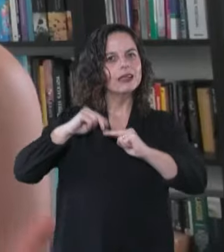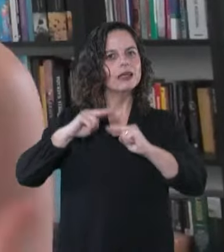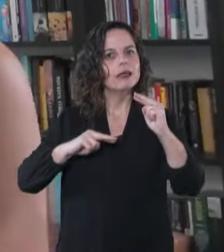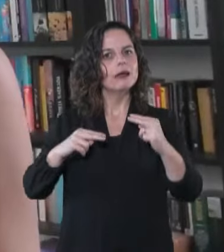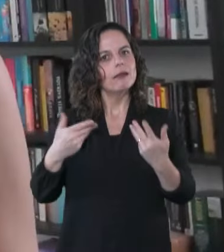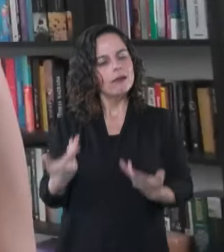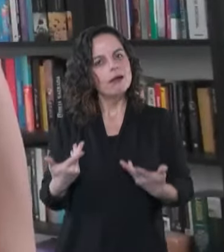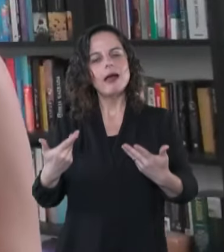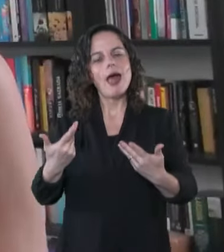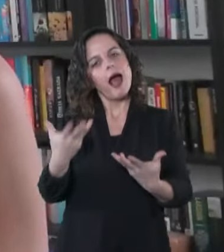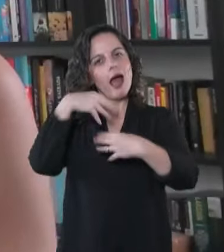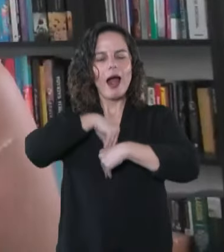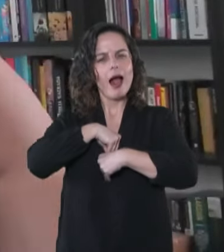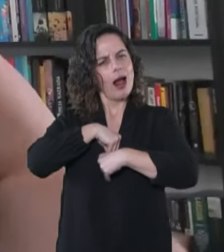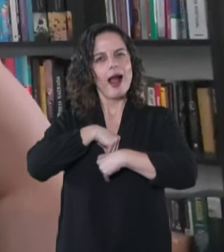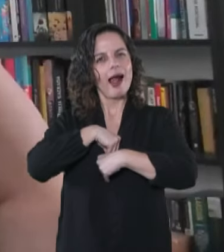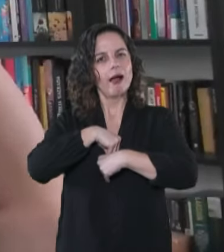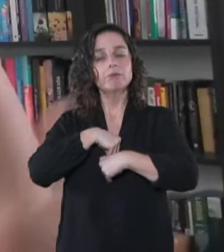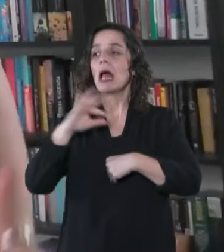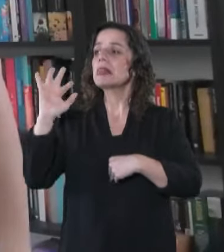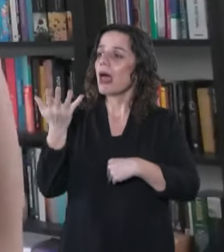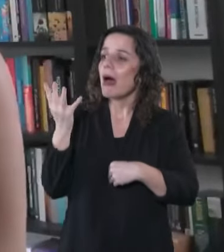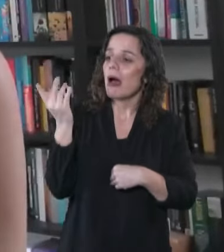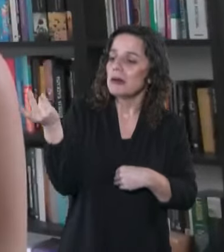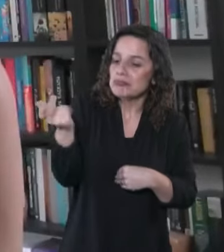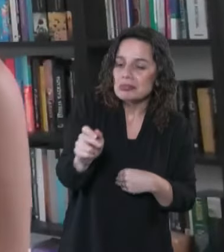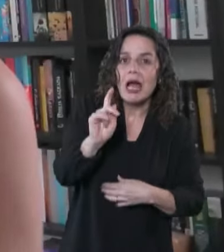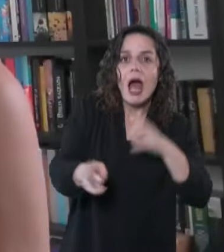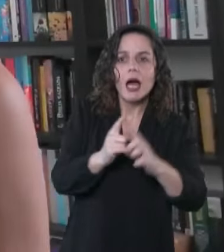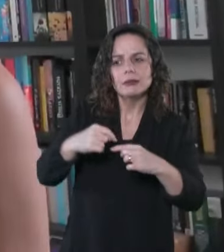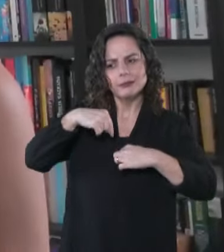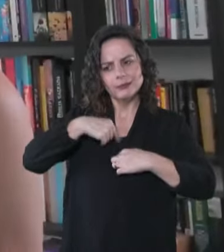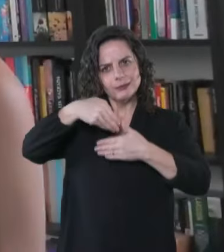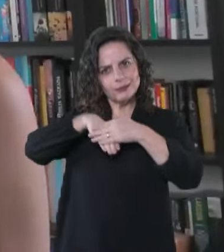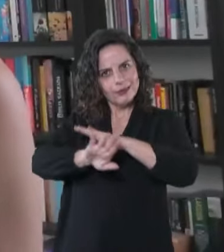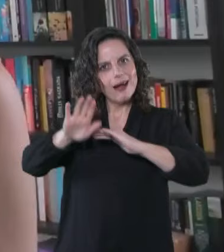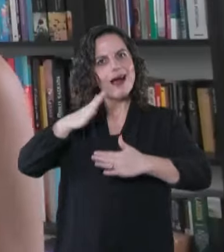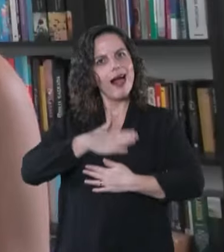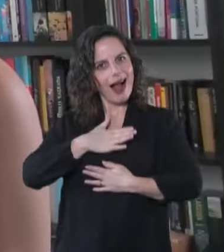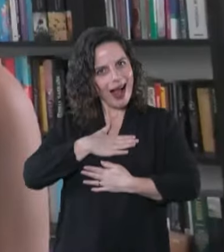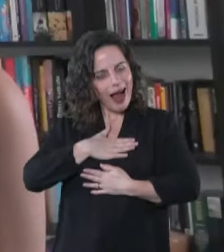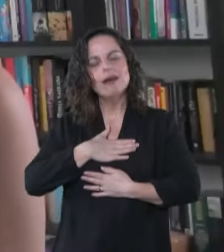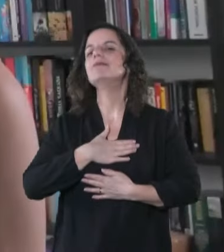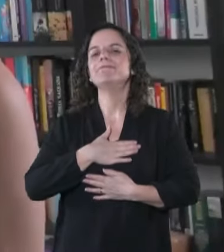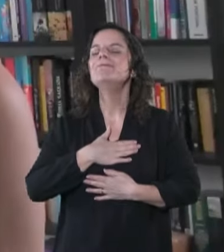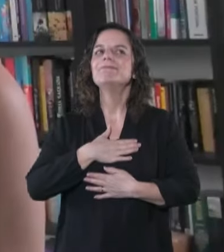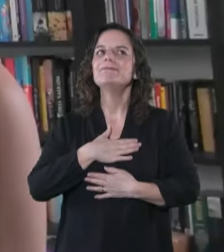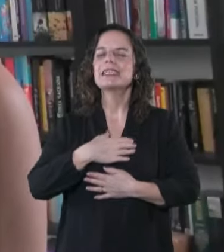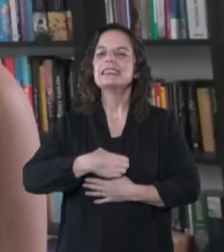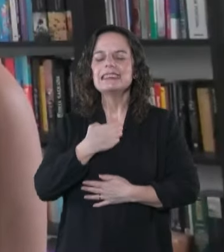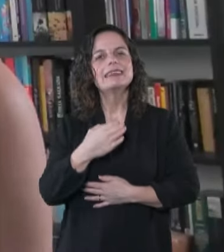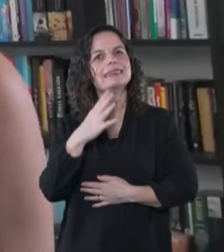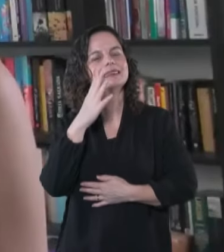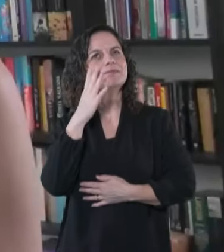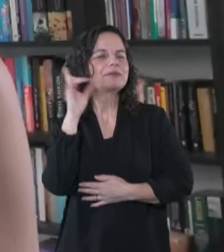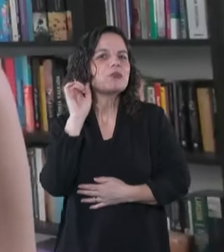É algo que nós trazemos connosco e aconteça como acontecer, nós temos em nós, de modo que eu considero isso extremamente importante.